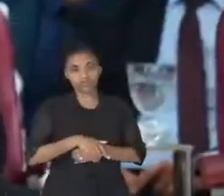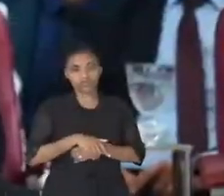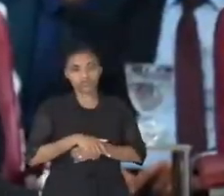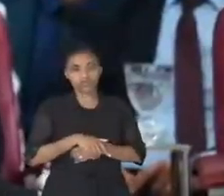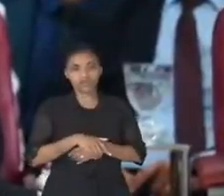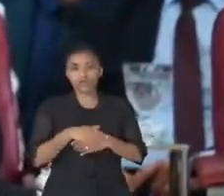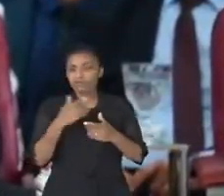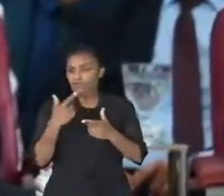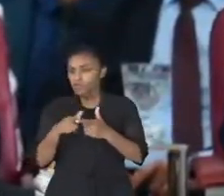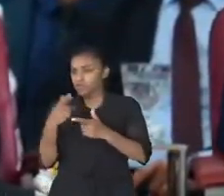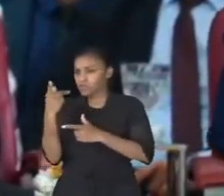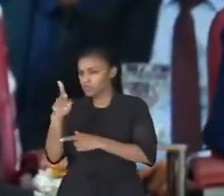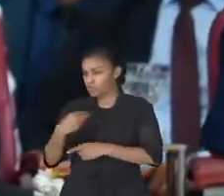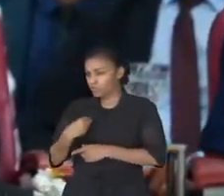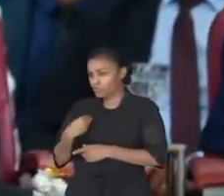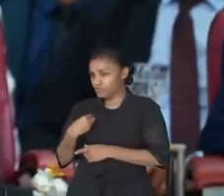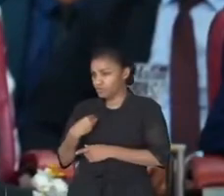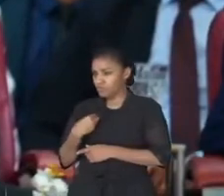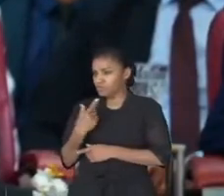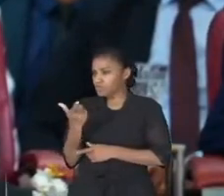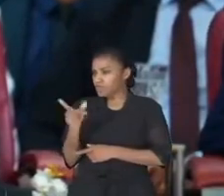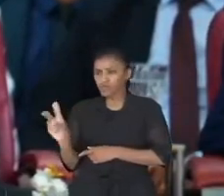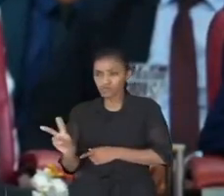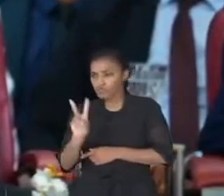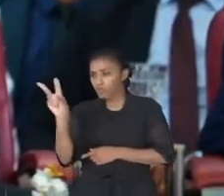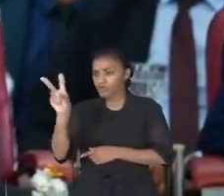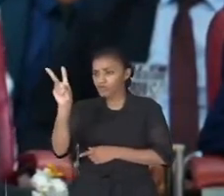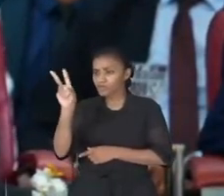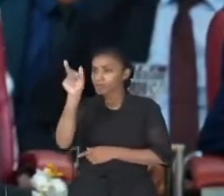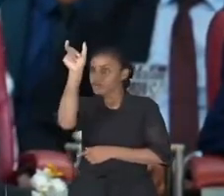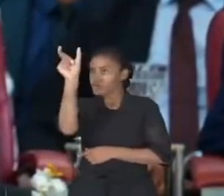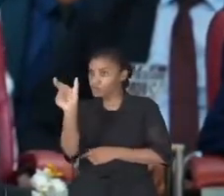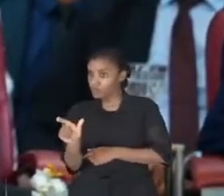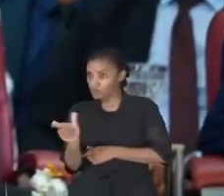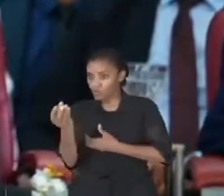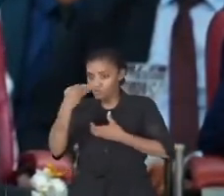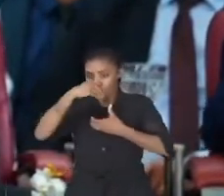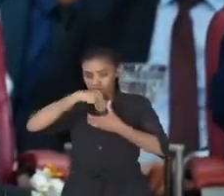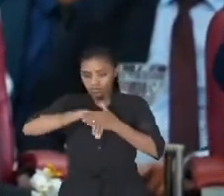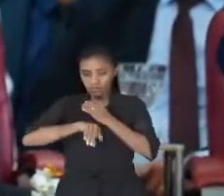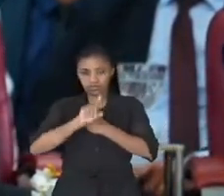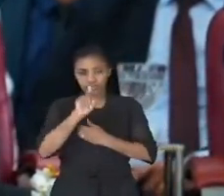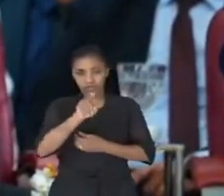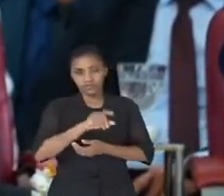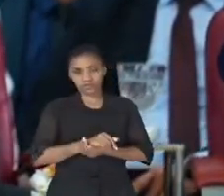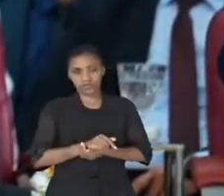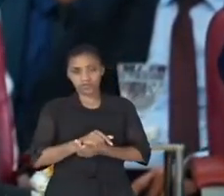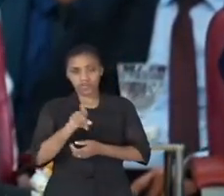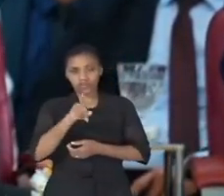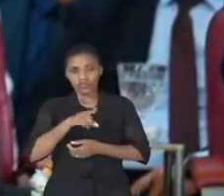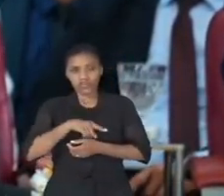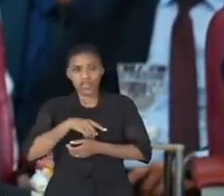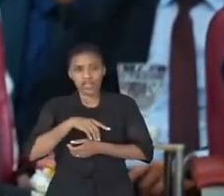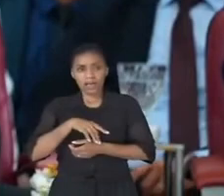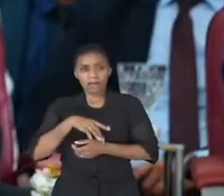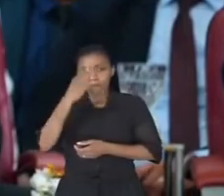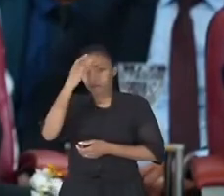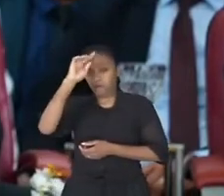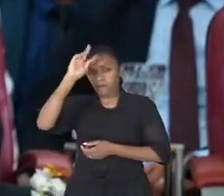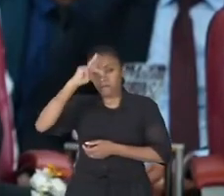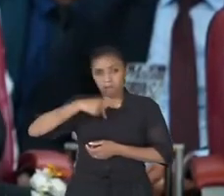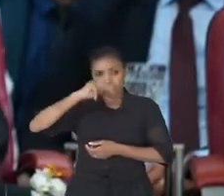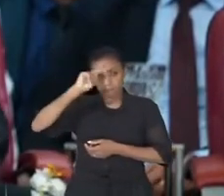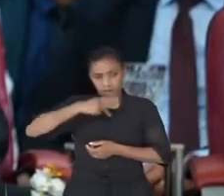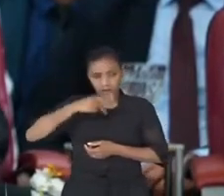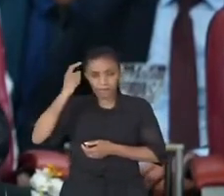E o problema da sua vida é esse. Você não dá valor a esse alguém que está dentro de você. Você é tão egoísta, acha que o mundo gira em torno do seu